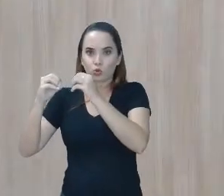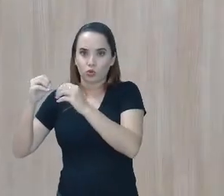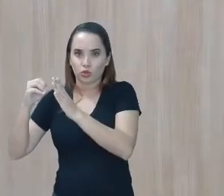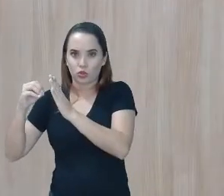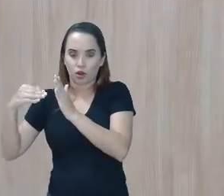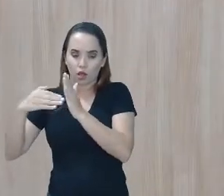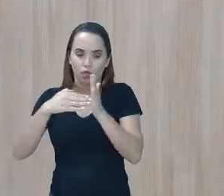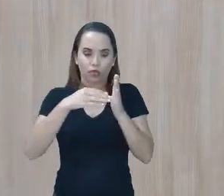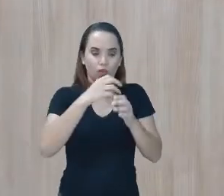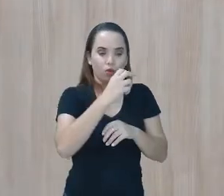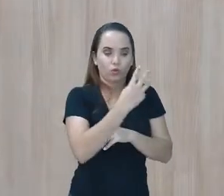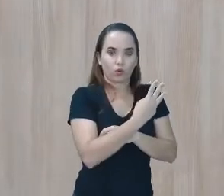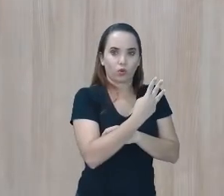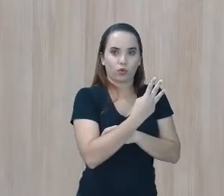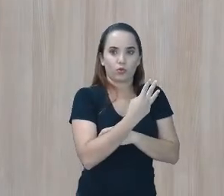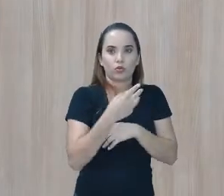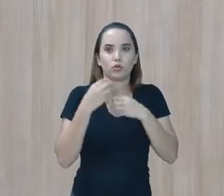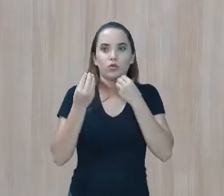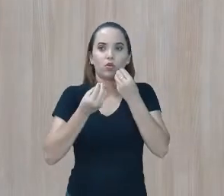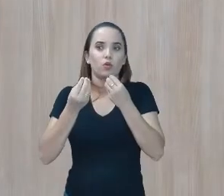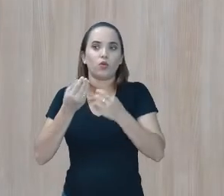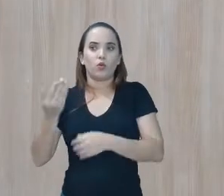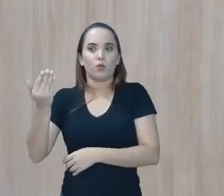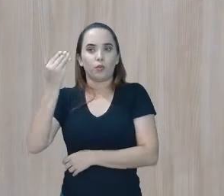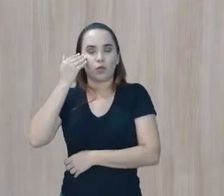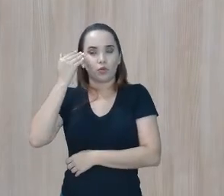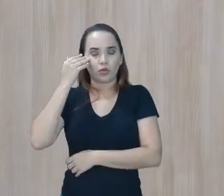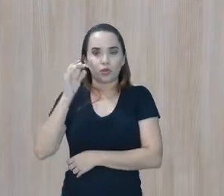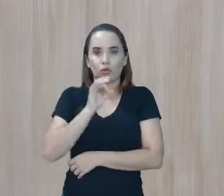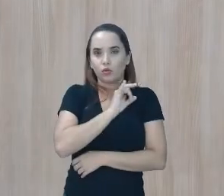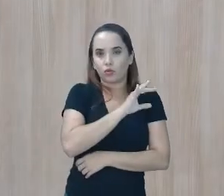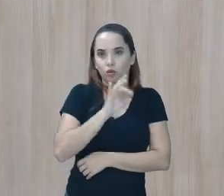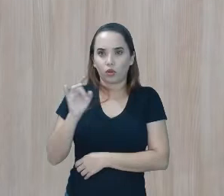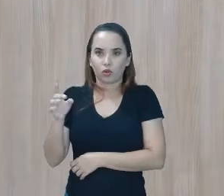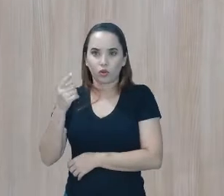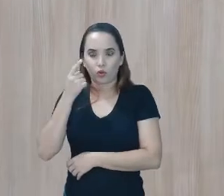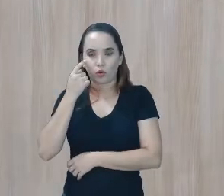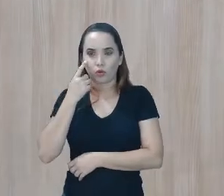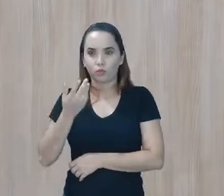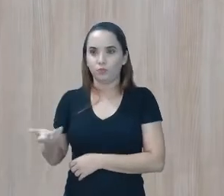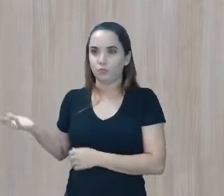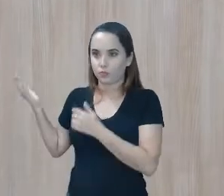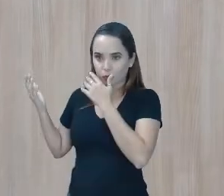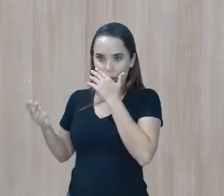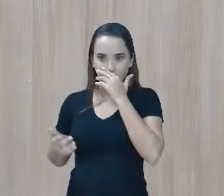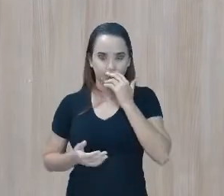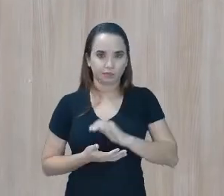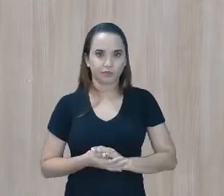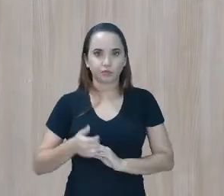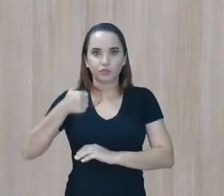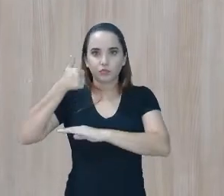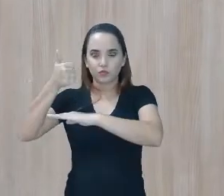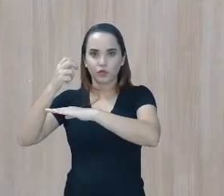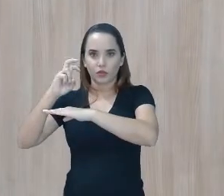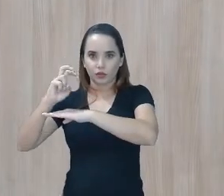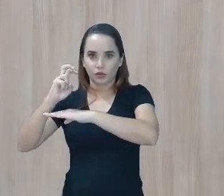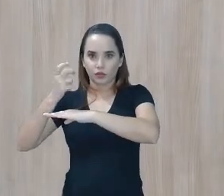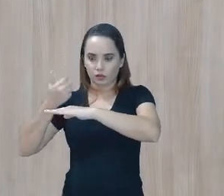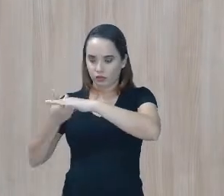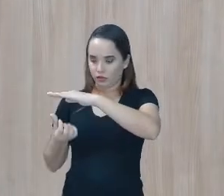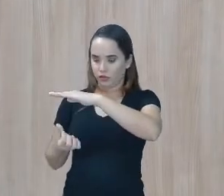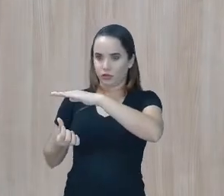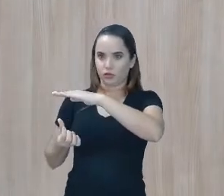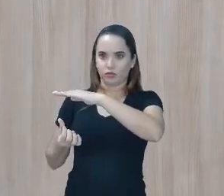e como é que eu identifico aonde é que estão esses pontos aqui, tá certo? Olha, 15 sobre